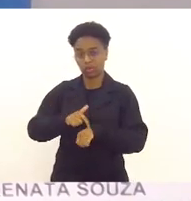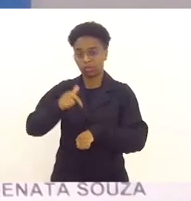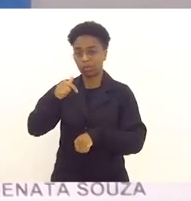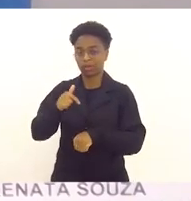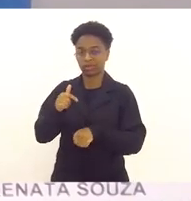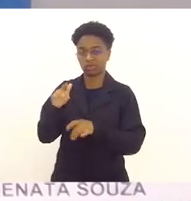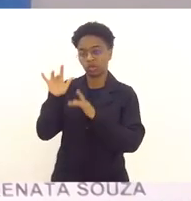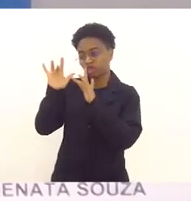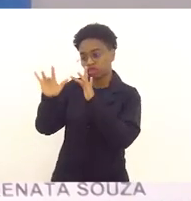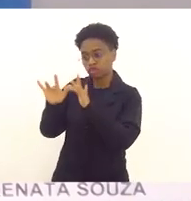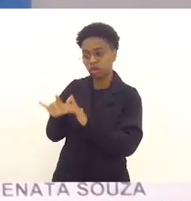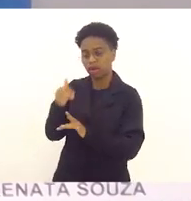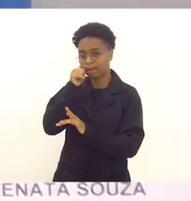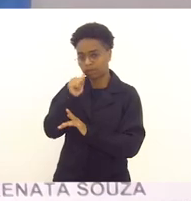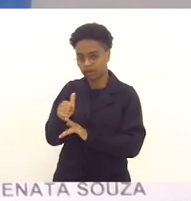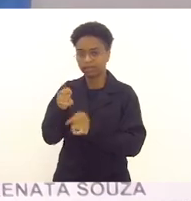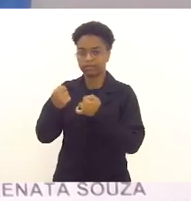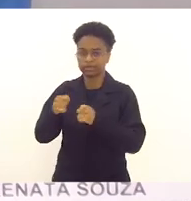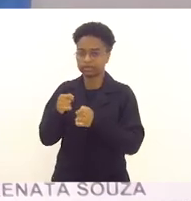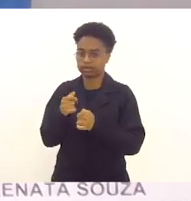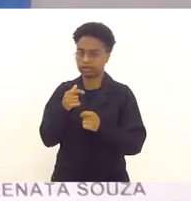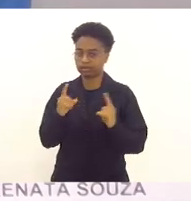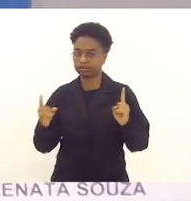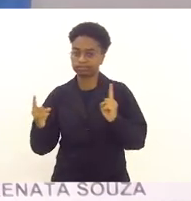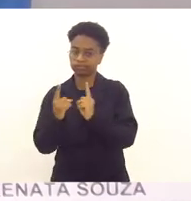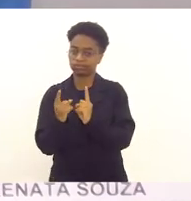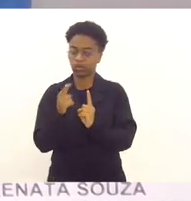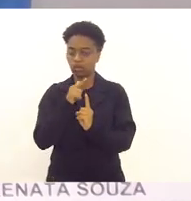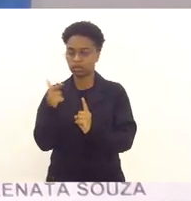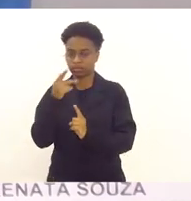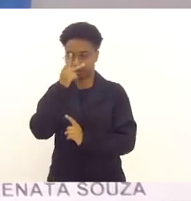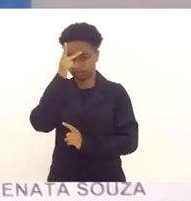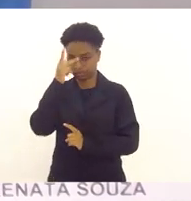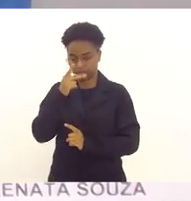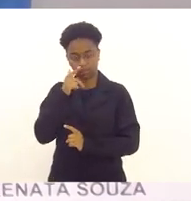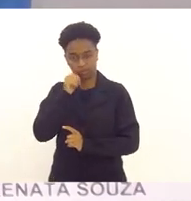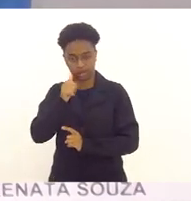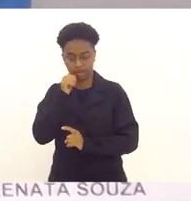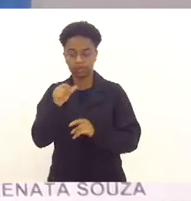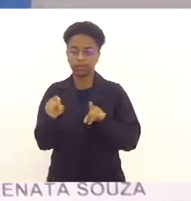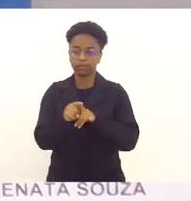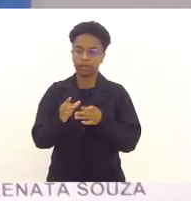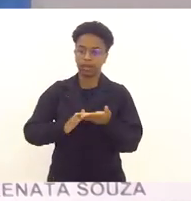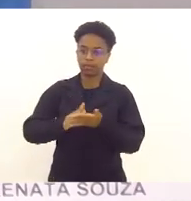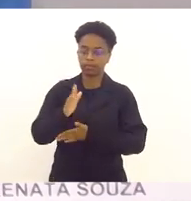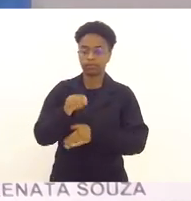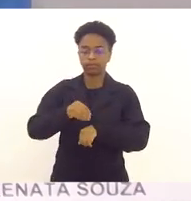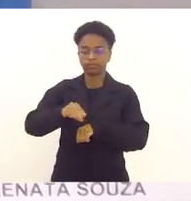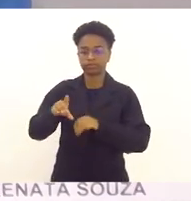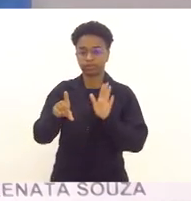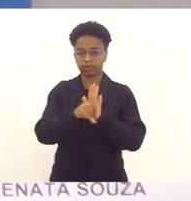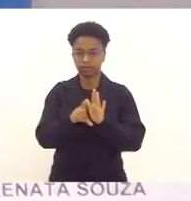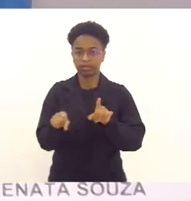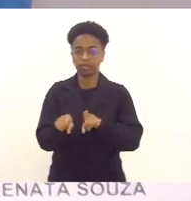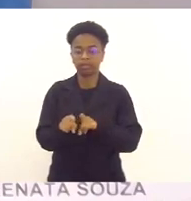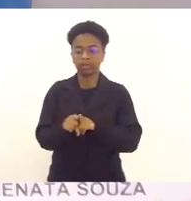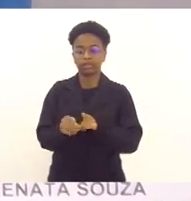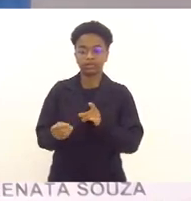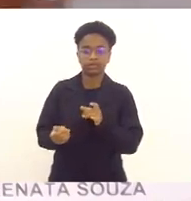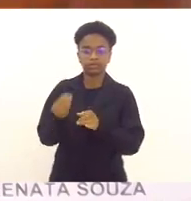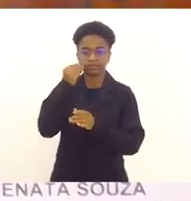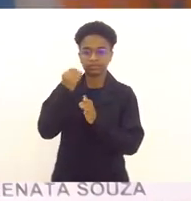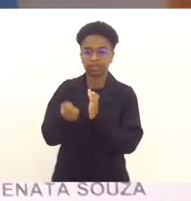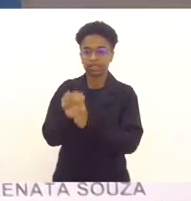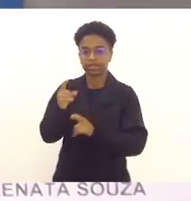a gente precisa de mais mulheres aprovação da indicação Legislativa que é que tem a instalação de